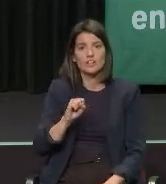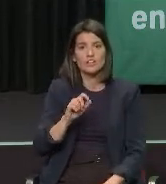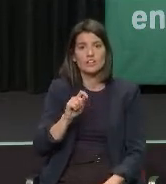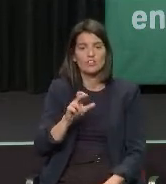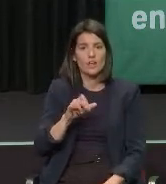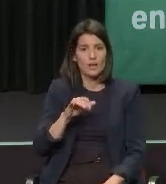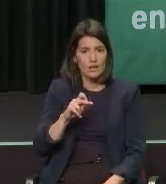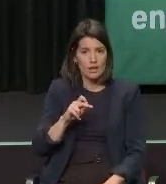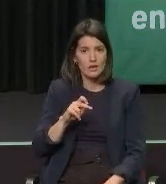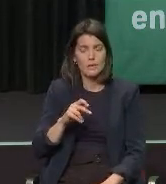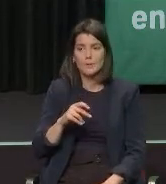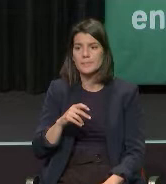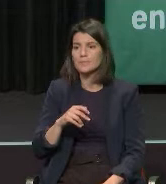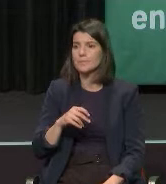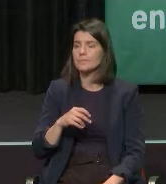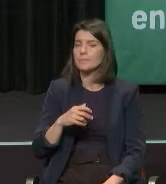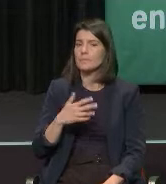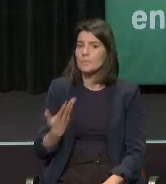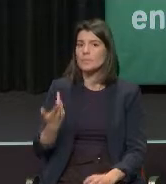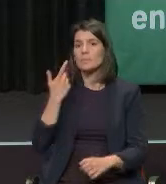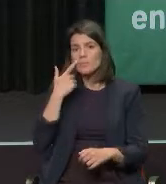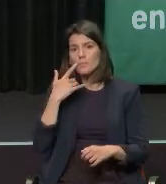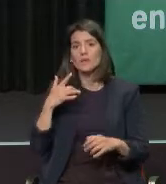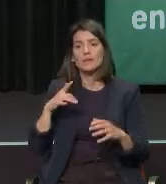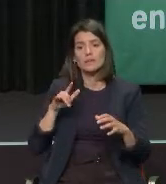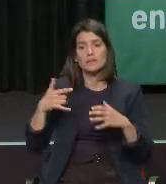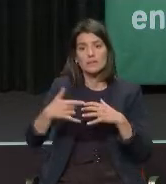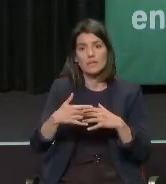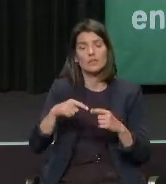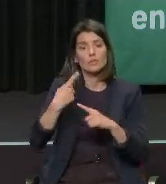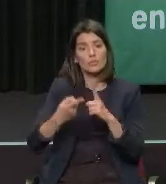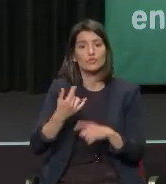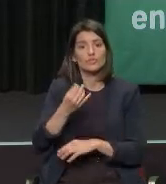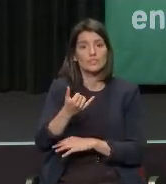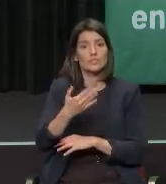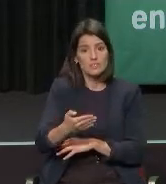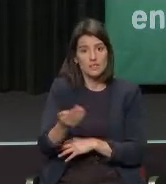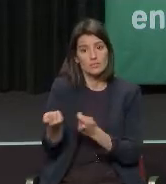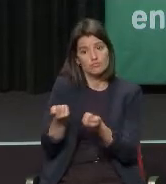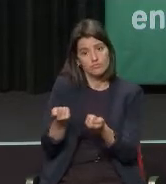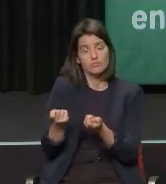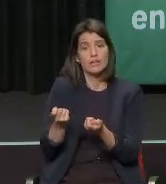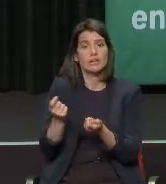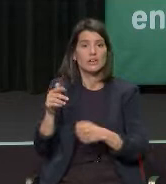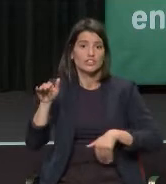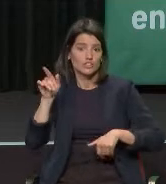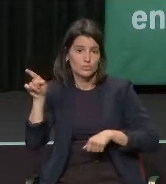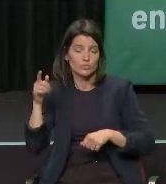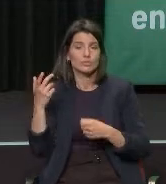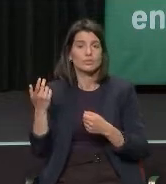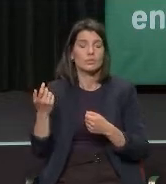Nigéria. Gostaríamos de administrar então a funcionalidade do